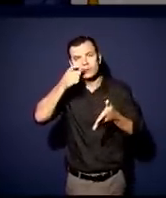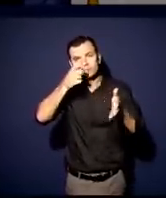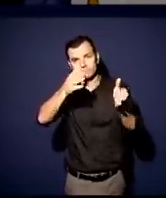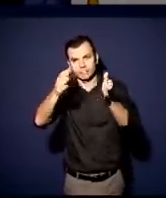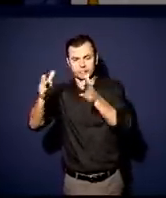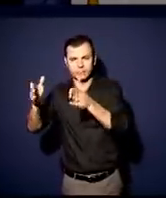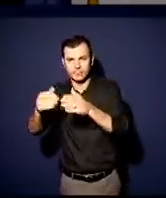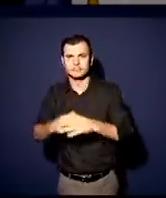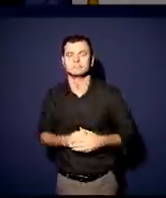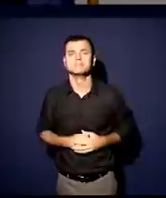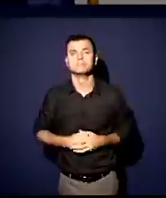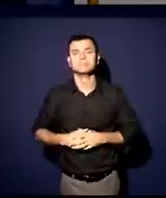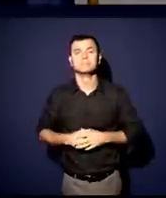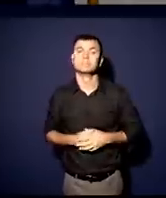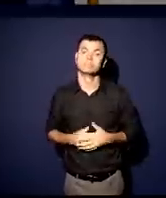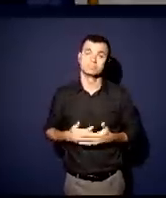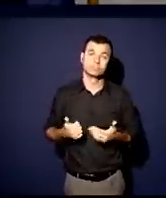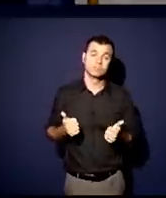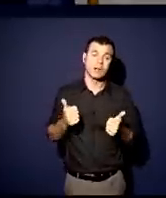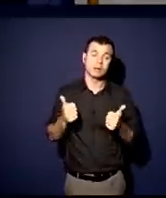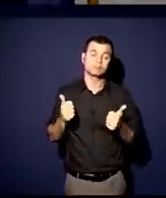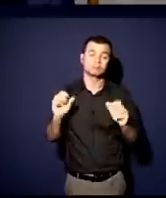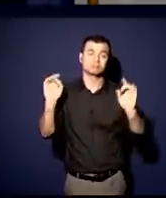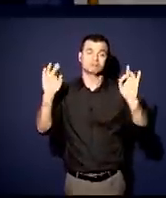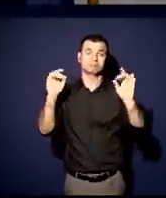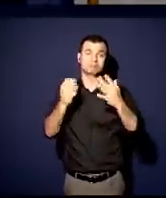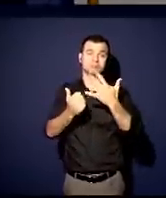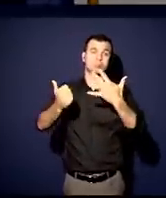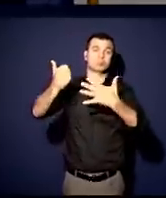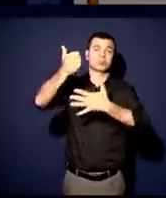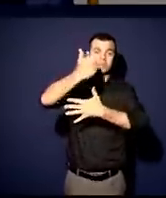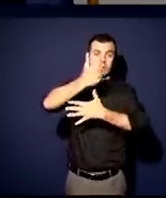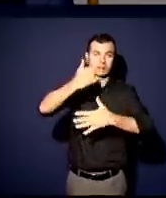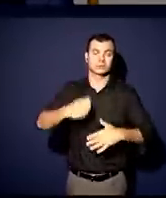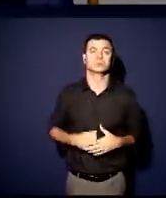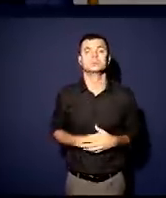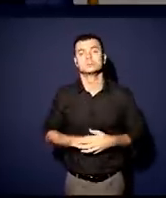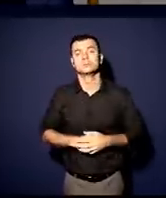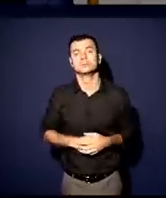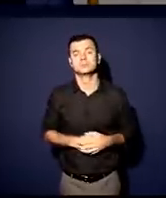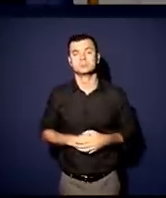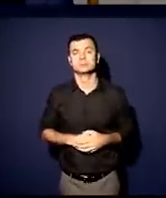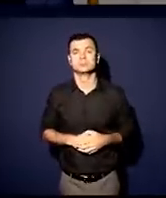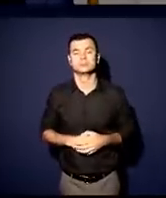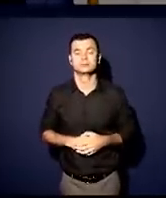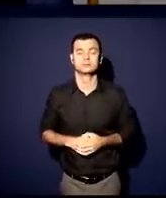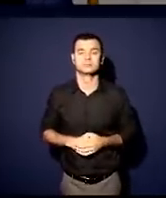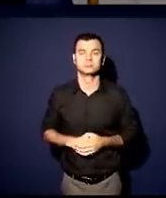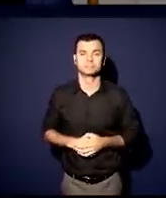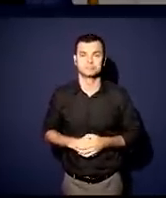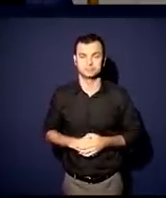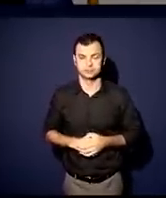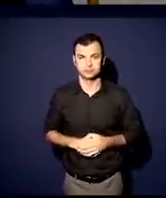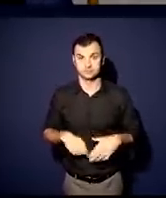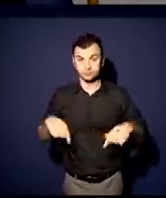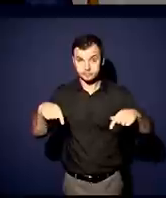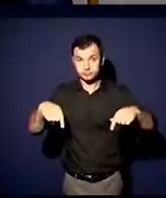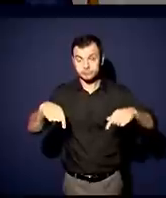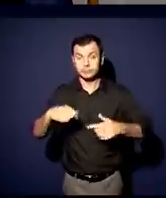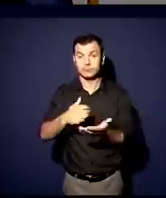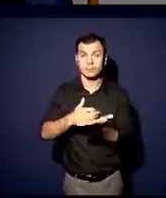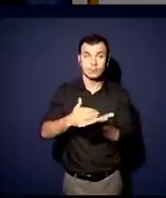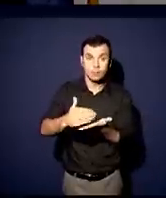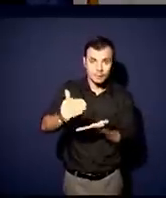que é sempre um privilégio. Bom, começando aqui, acho que